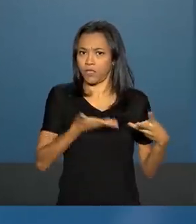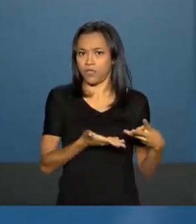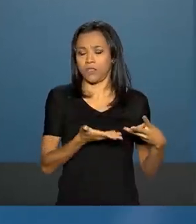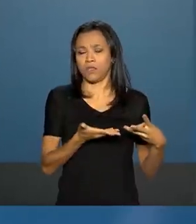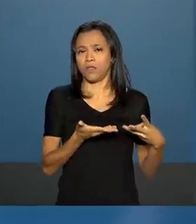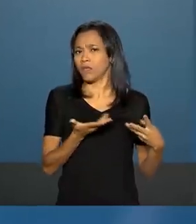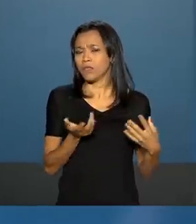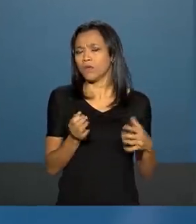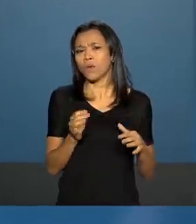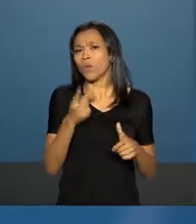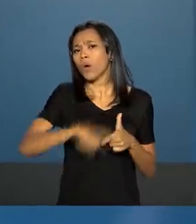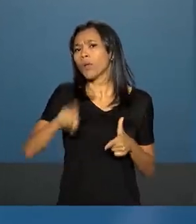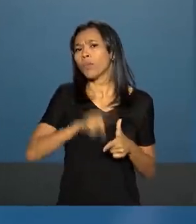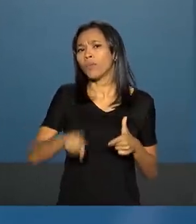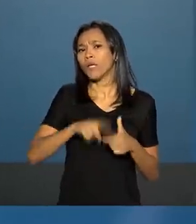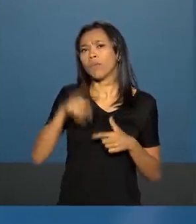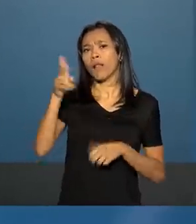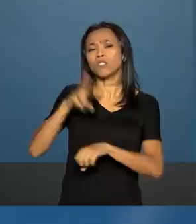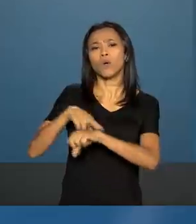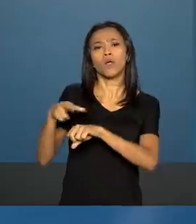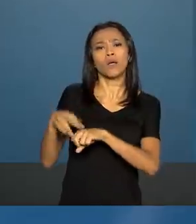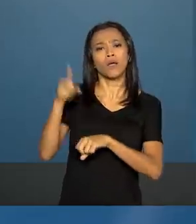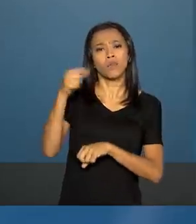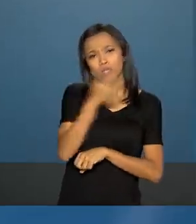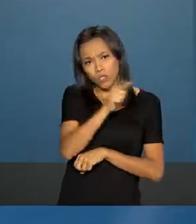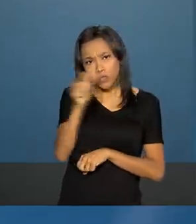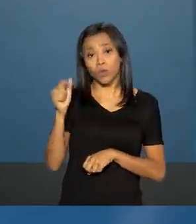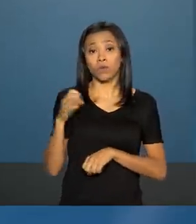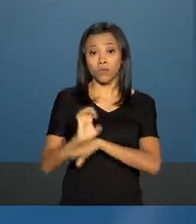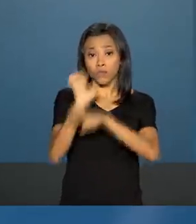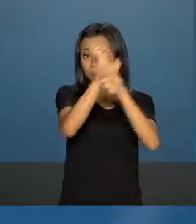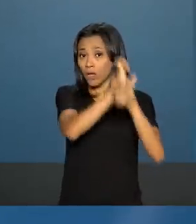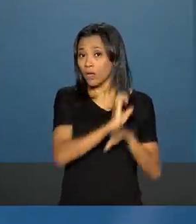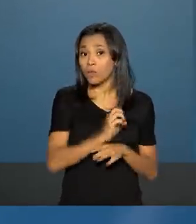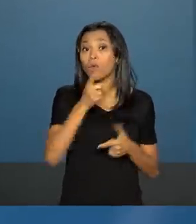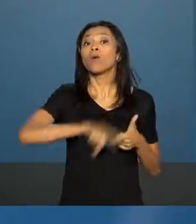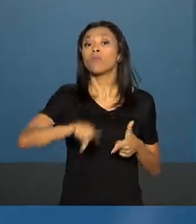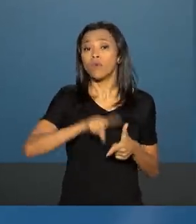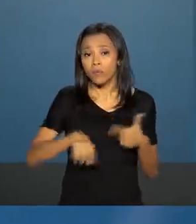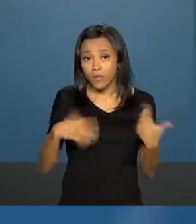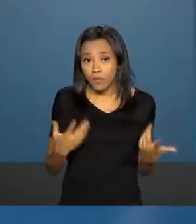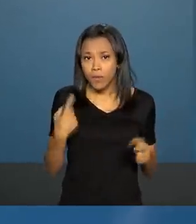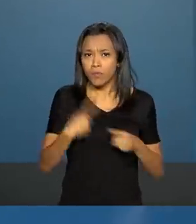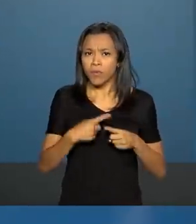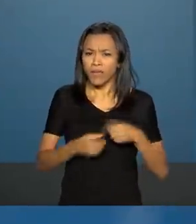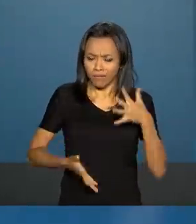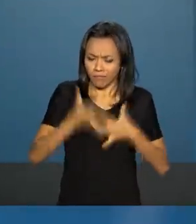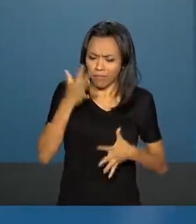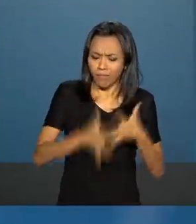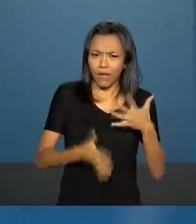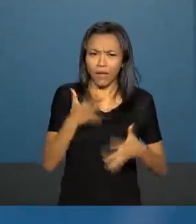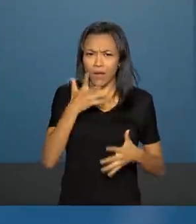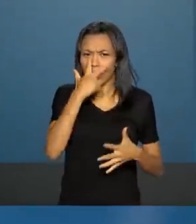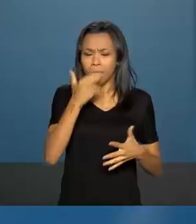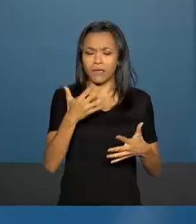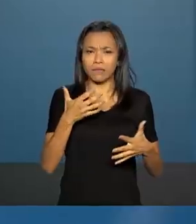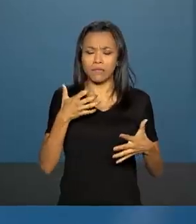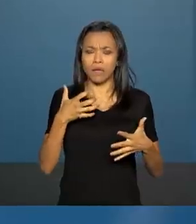E qual o problema de Roraima, como tem em outros estados? O que trava a economia de Roraima?